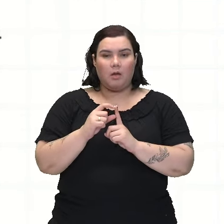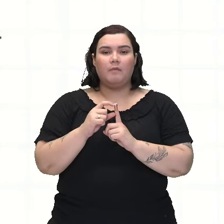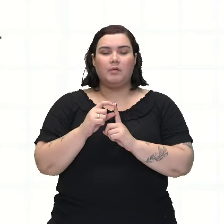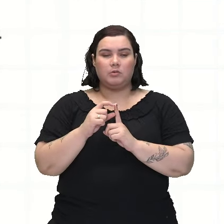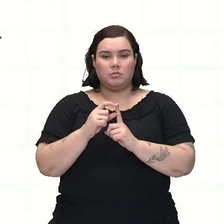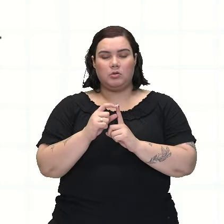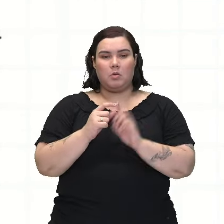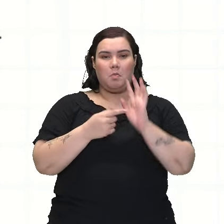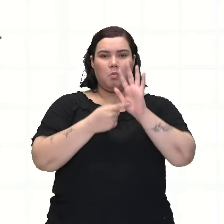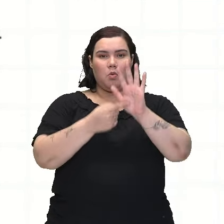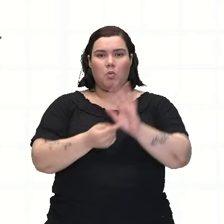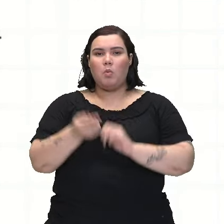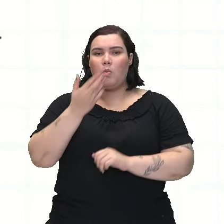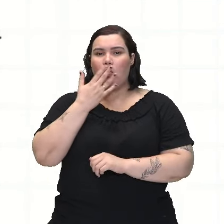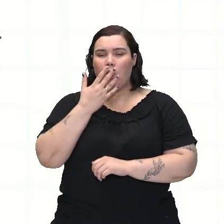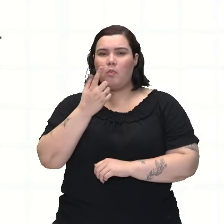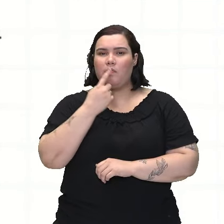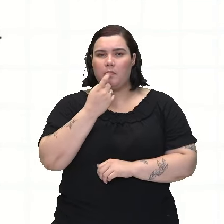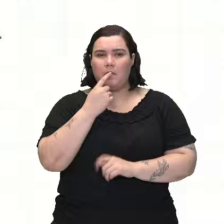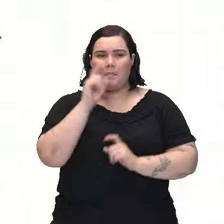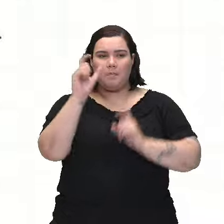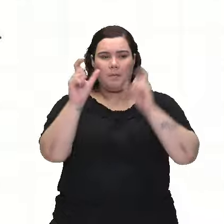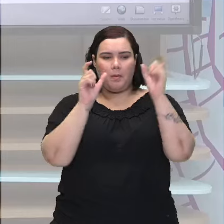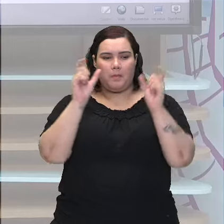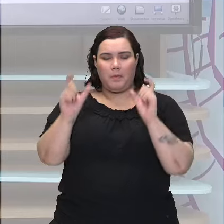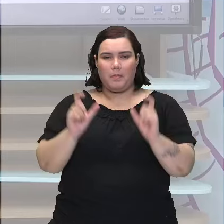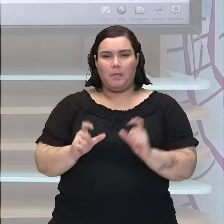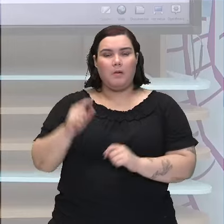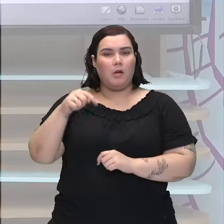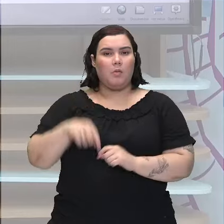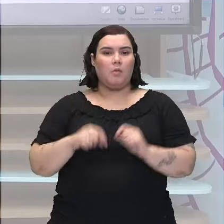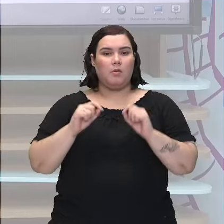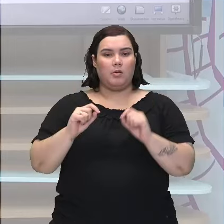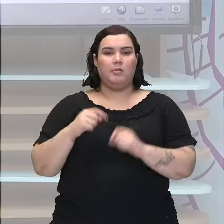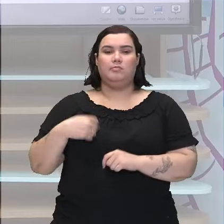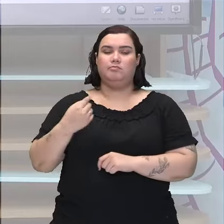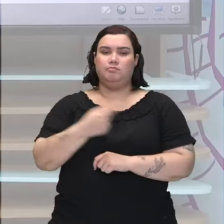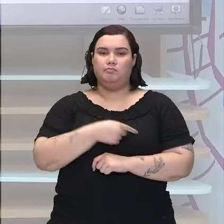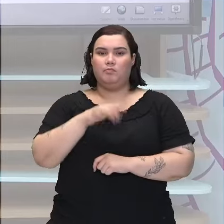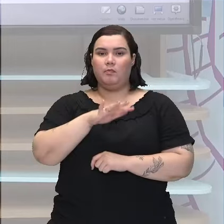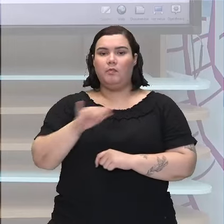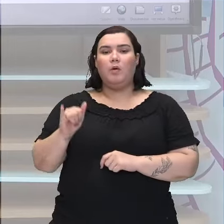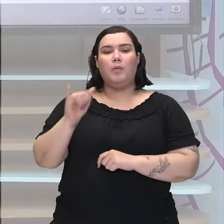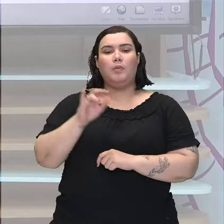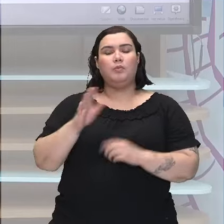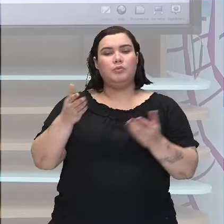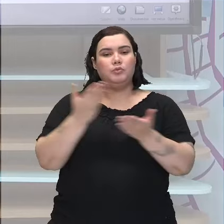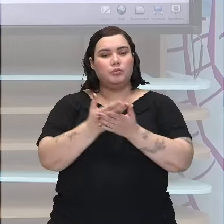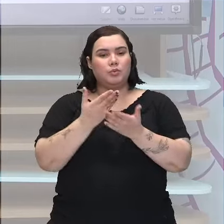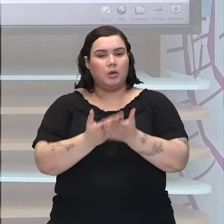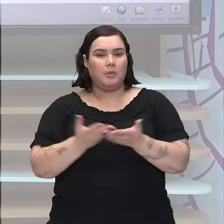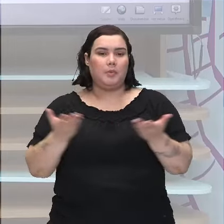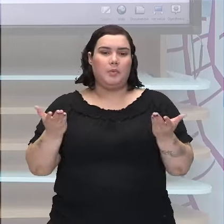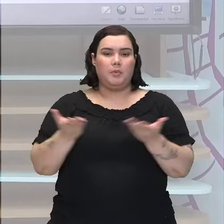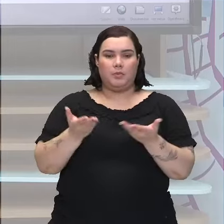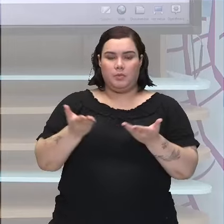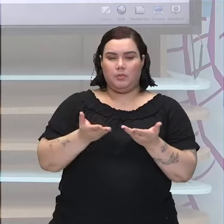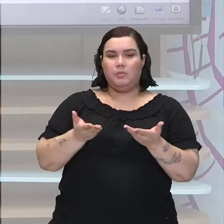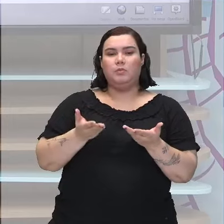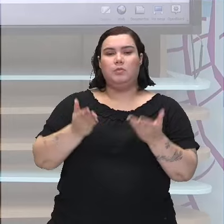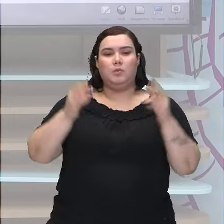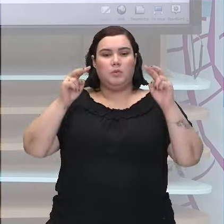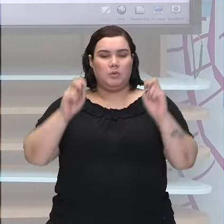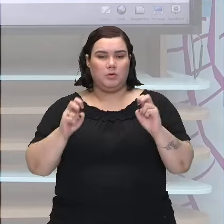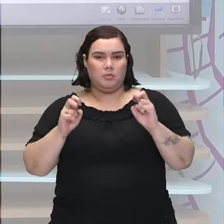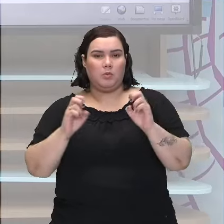estão em destaque no texto, são justamente o que nós vamos dialogar dentro do assunto